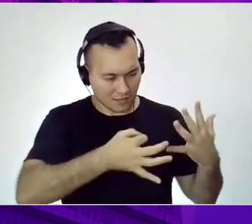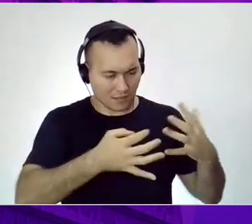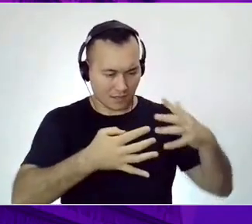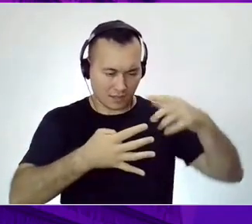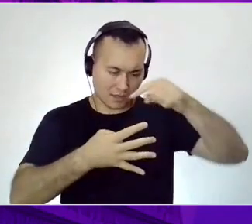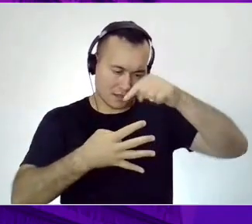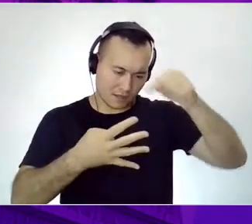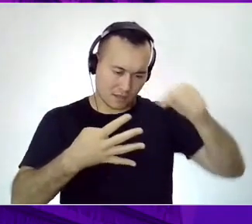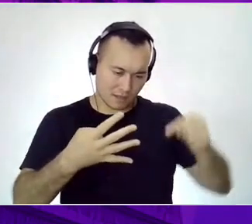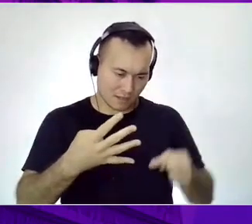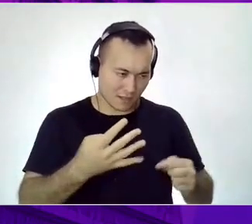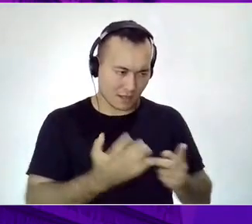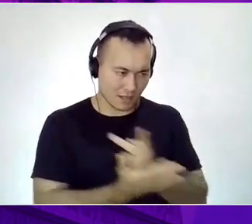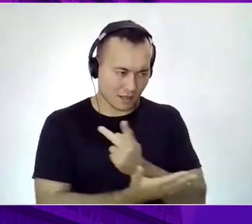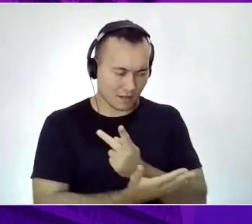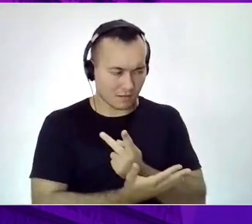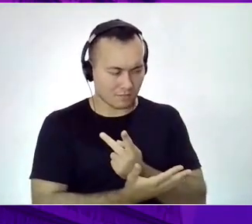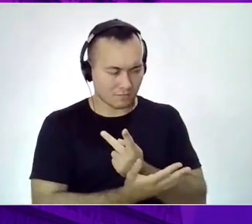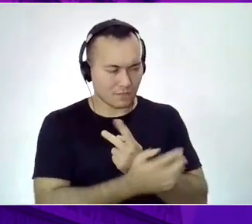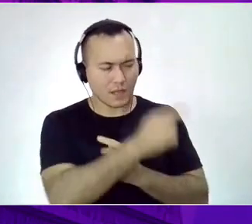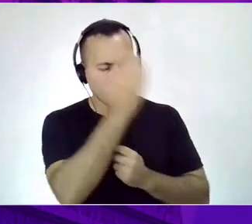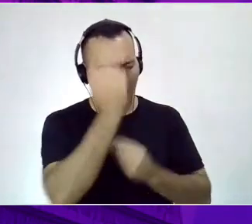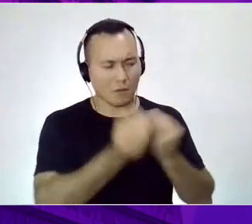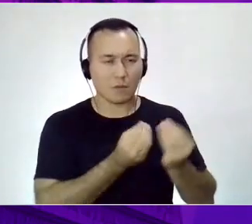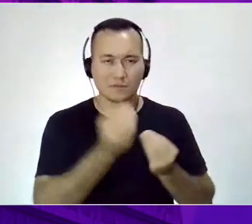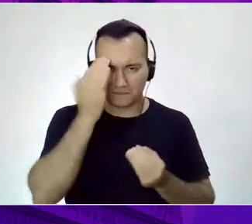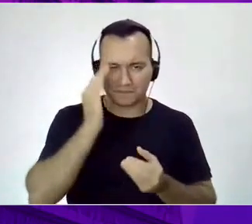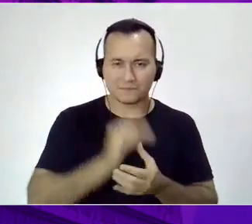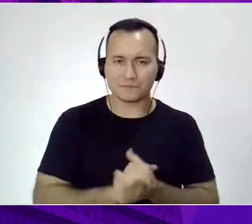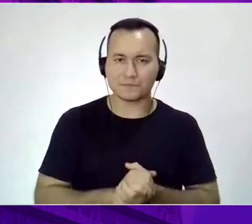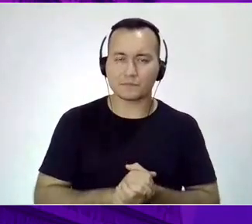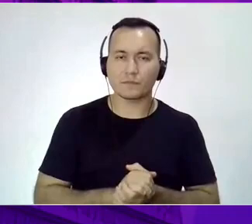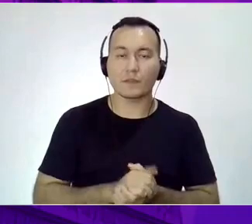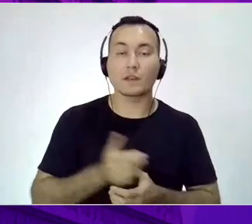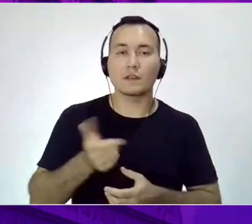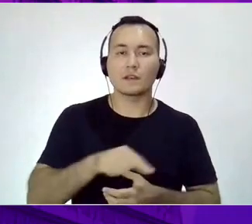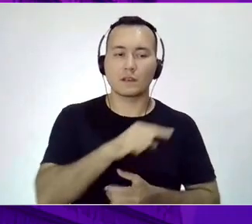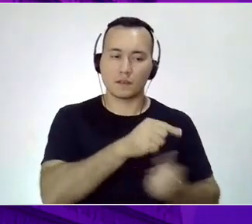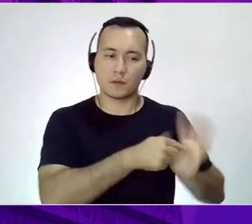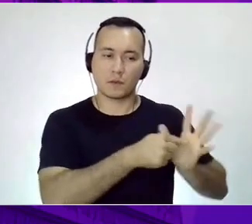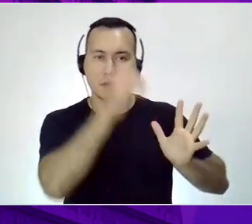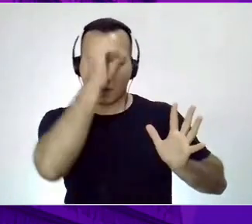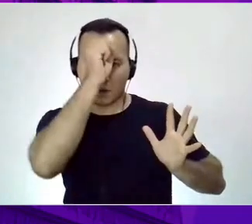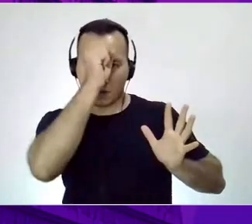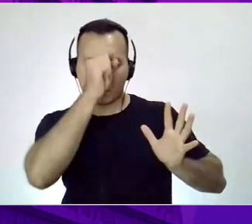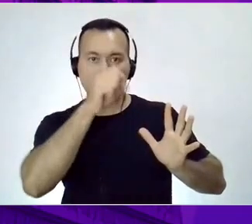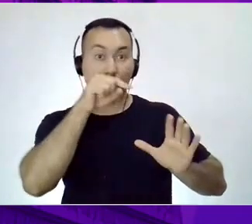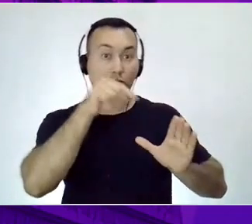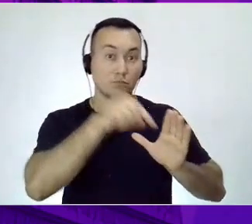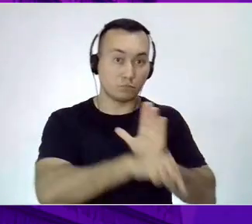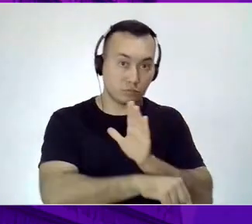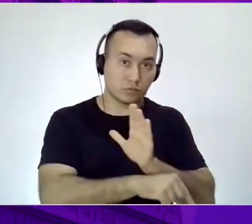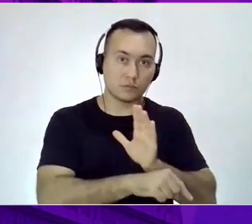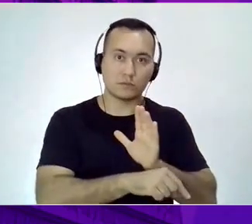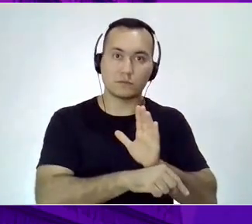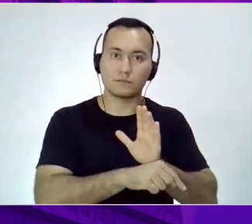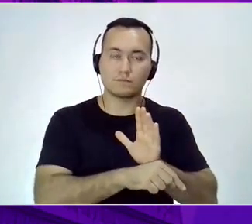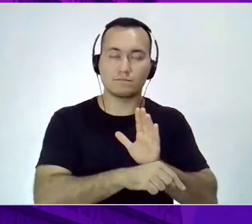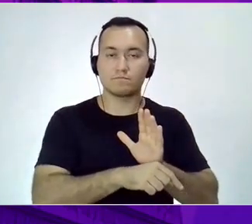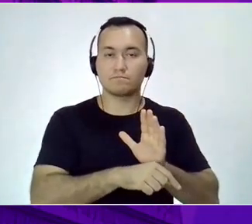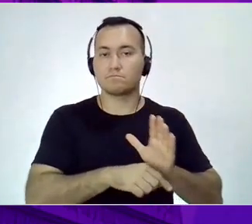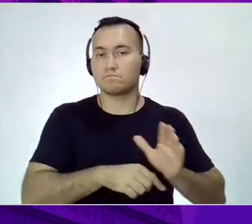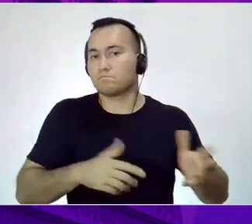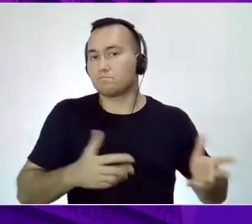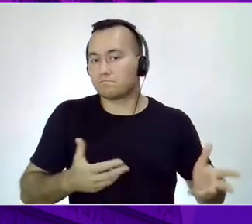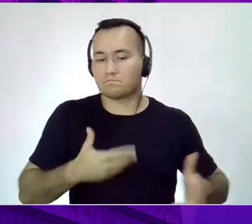aumenta. Portanto, meu universo de respostas possíveis aumenta. Portanto, se eu tinha um